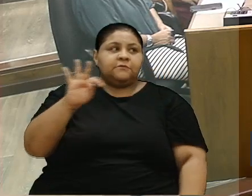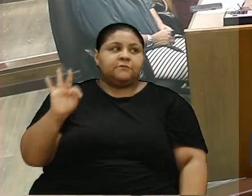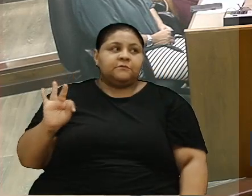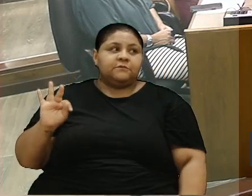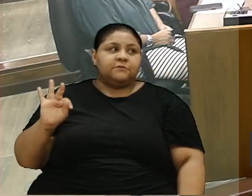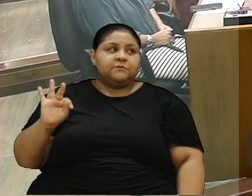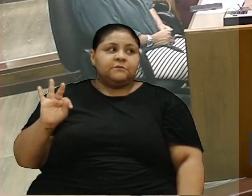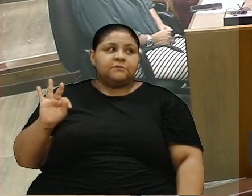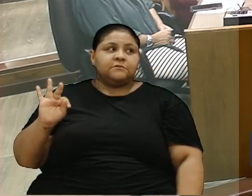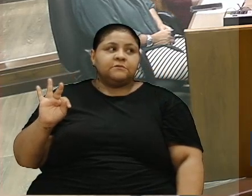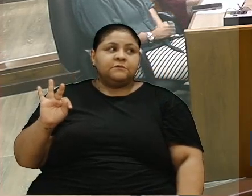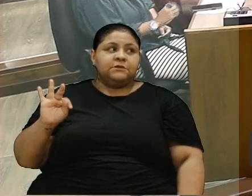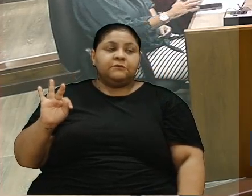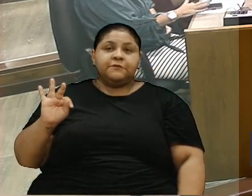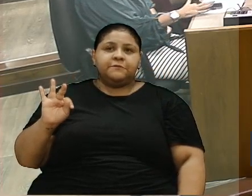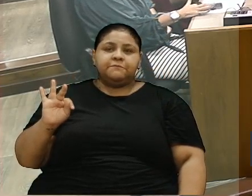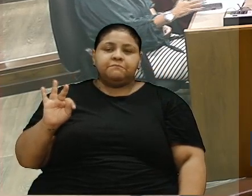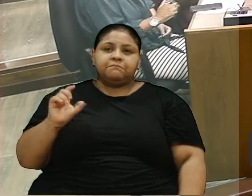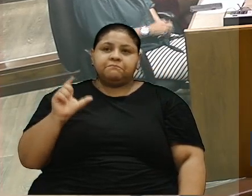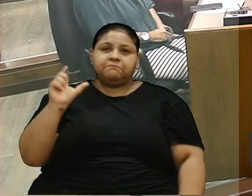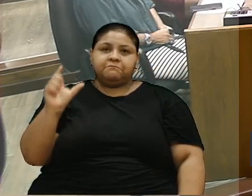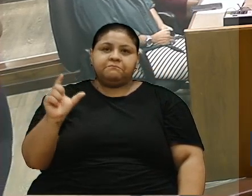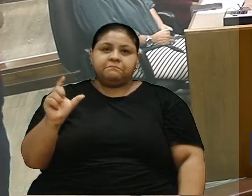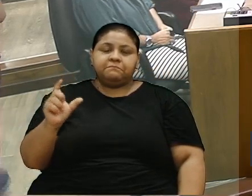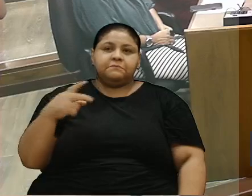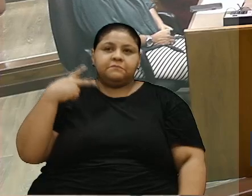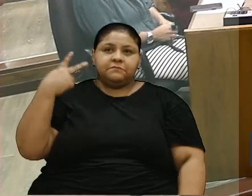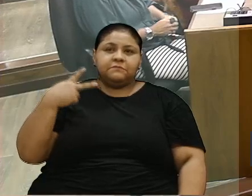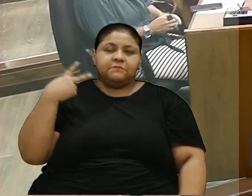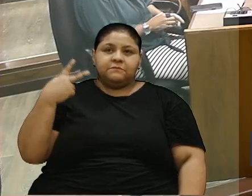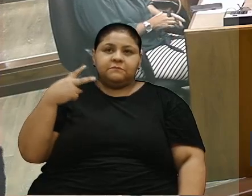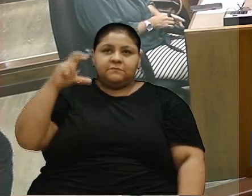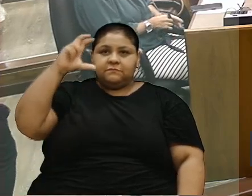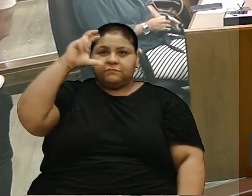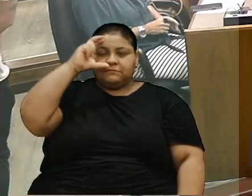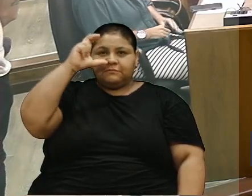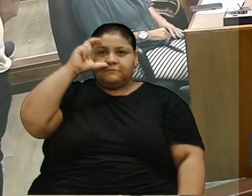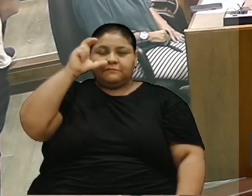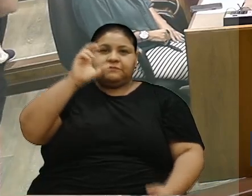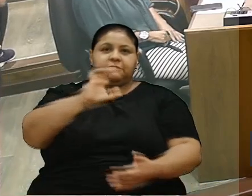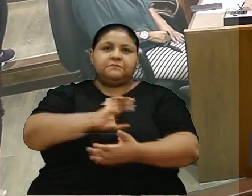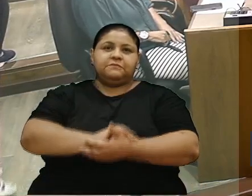do seu aniversário. Com a palavra, a vereadora Sandra Boneto.